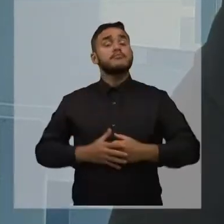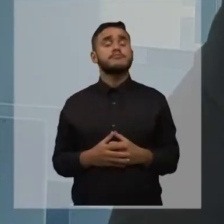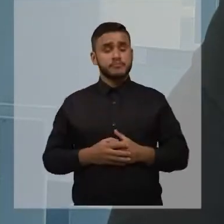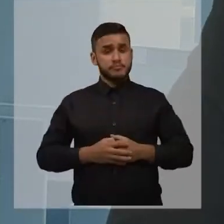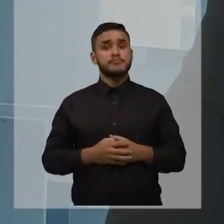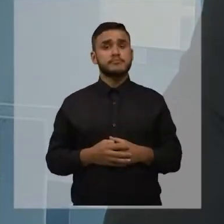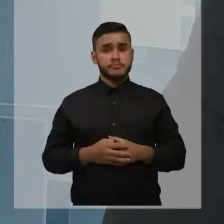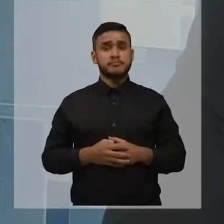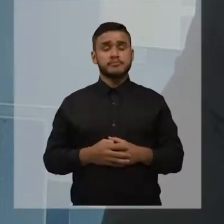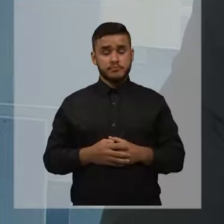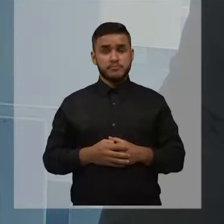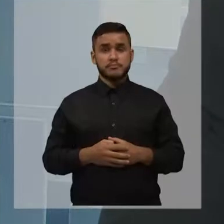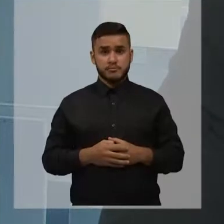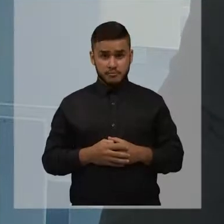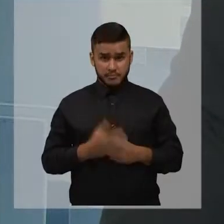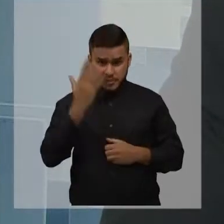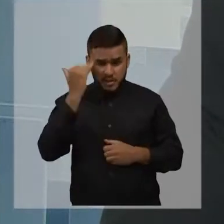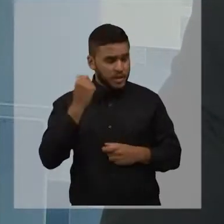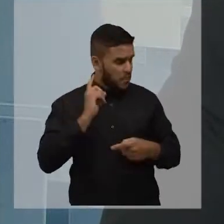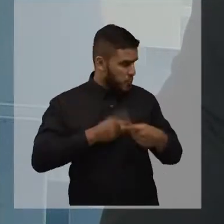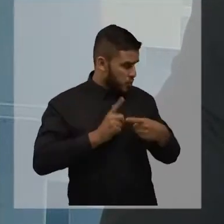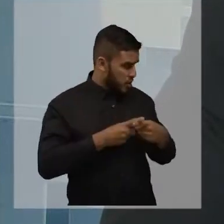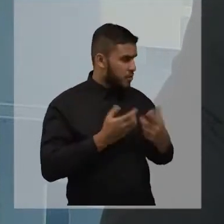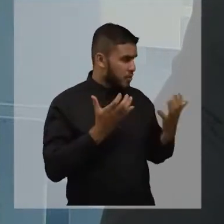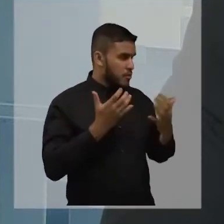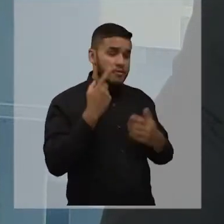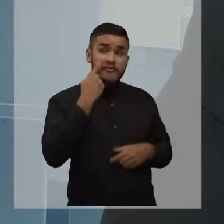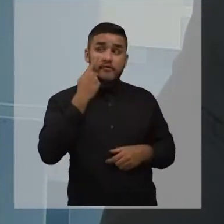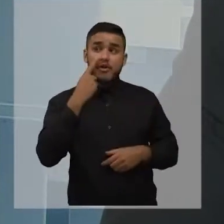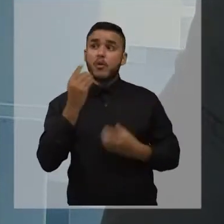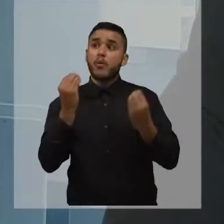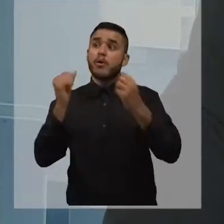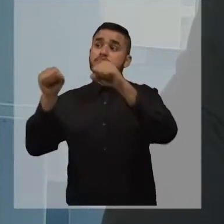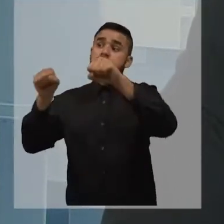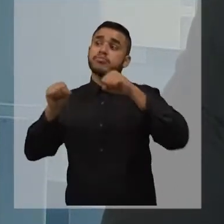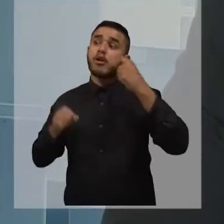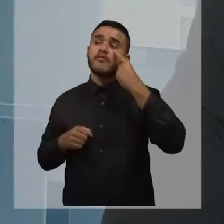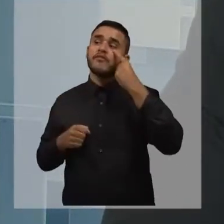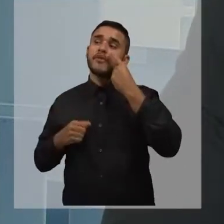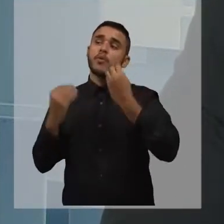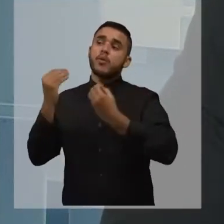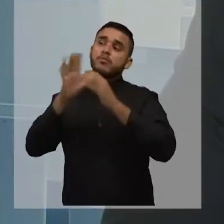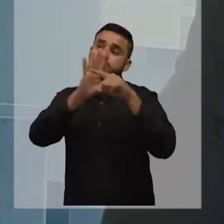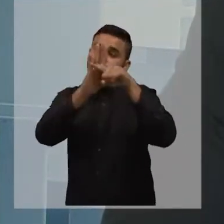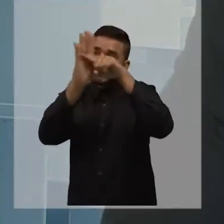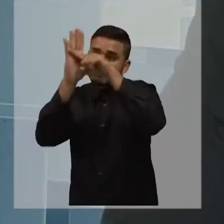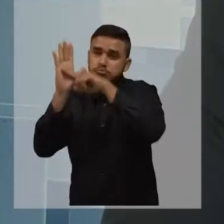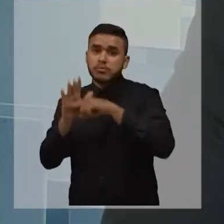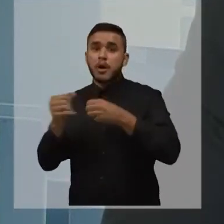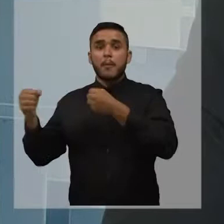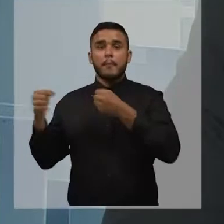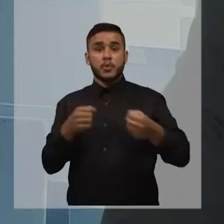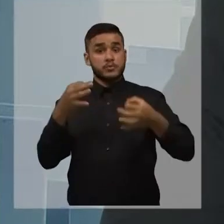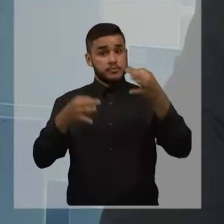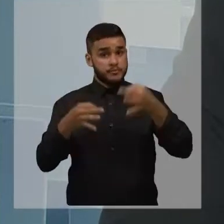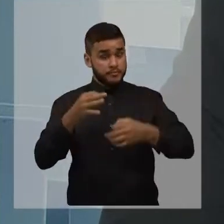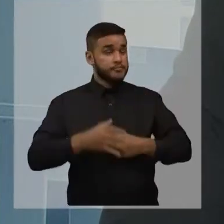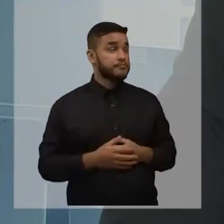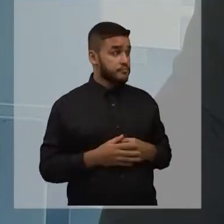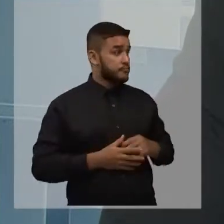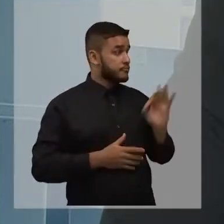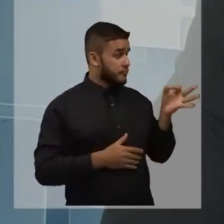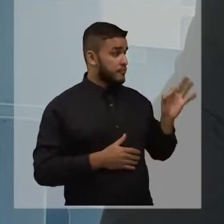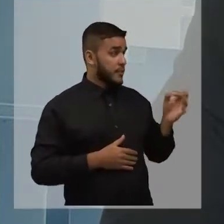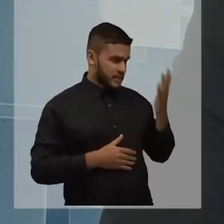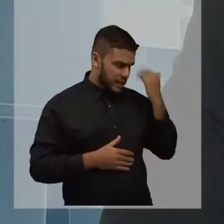executivo foi destruído. Pra você ter ideia, saiu... O Brasil, em poucos anos, 30 anos, teve 2 impeachment.